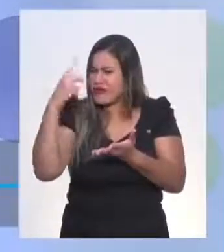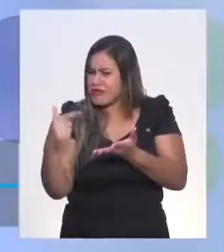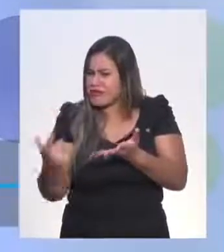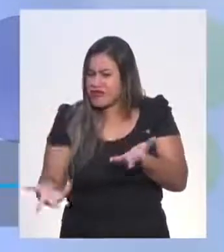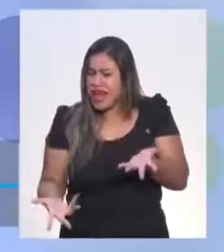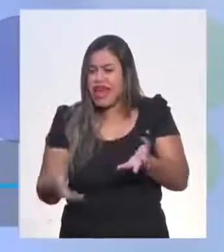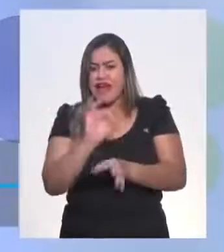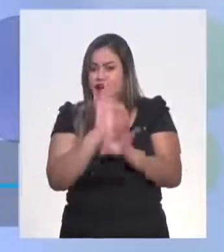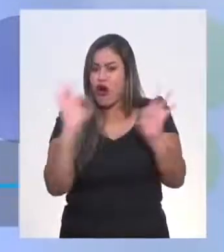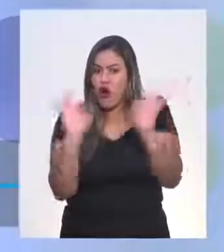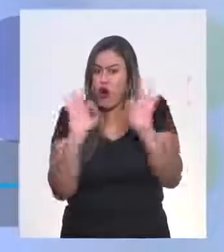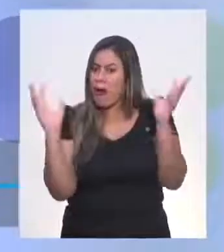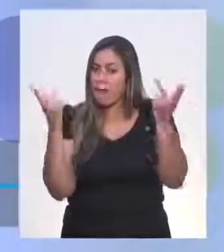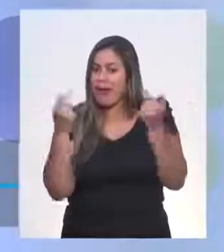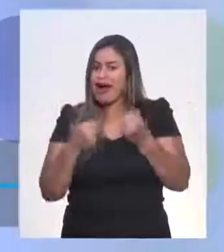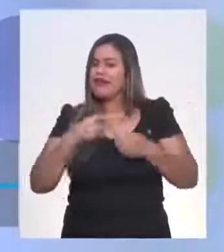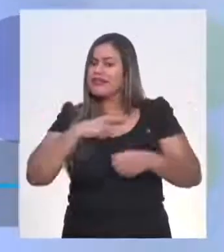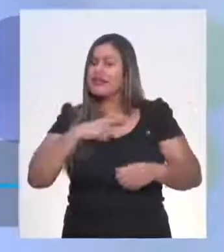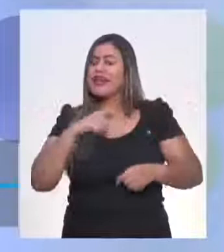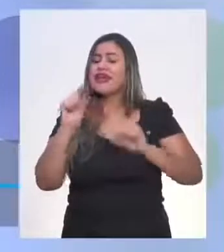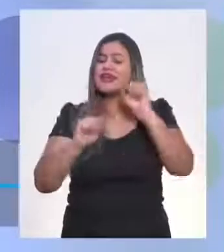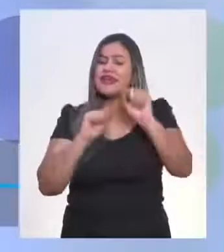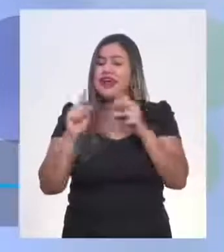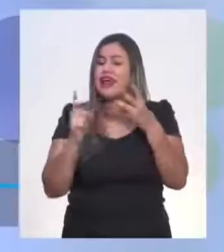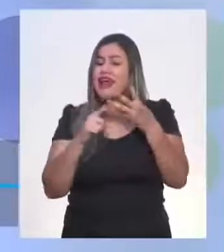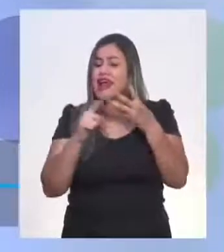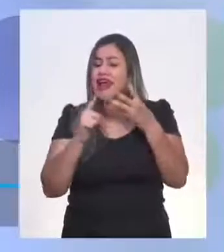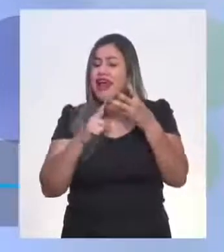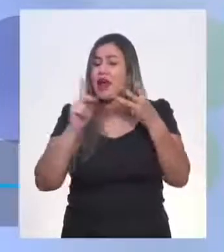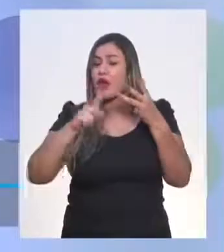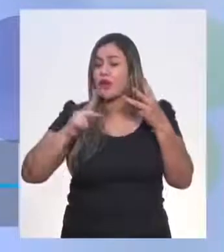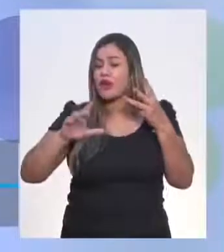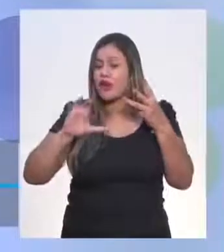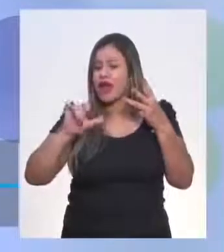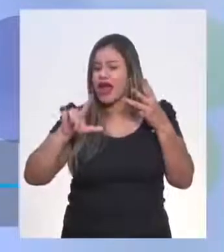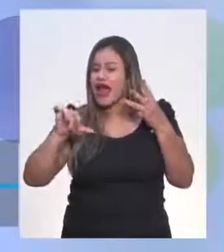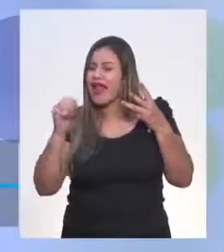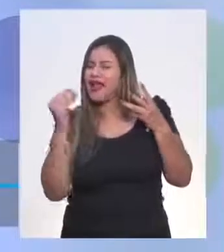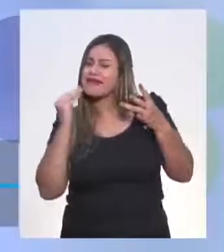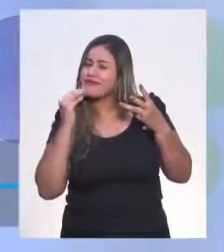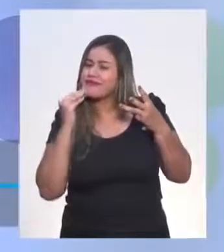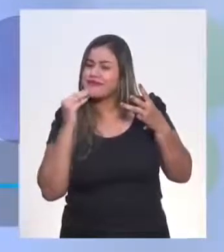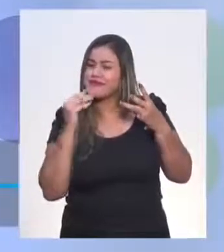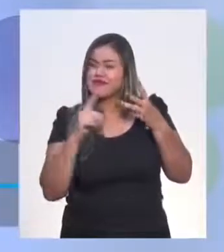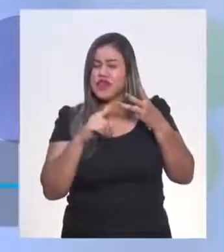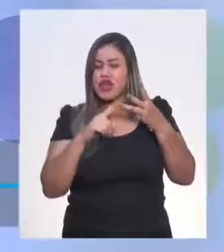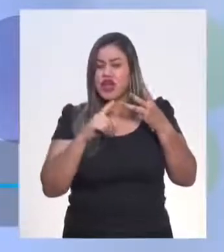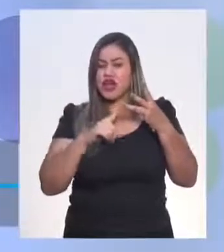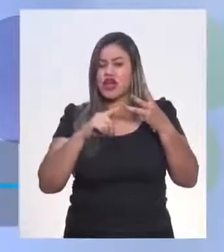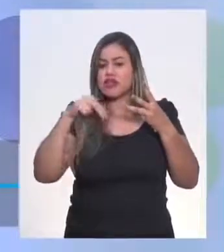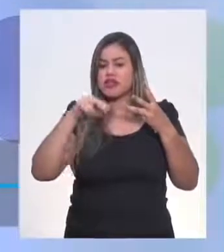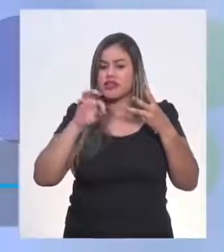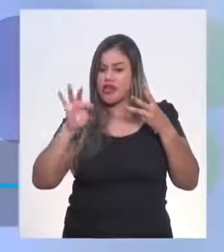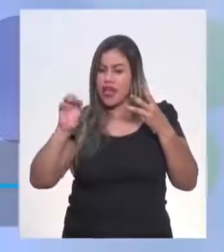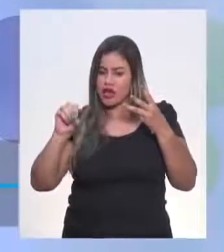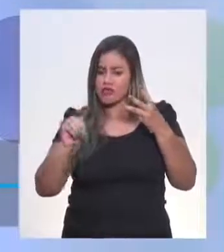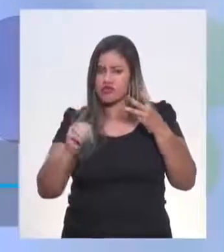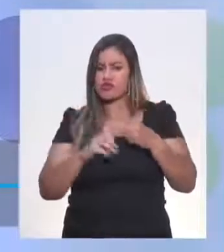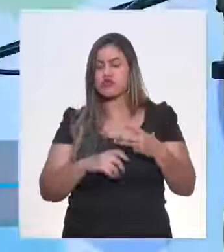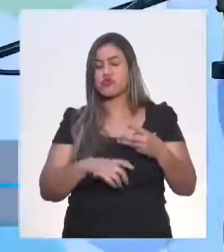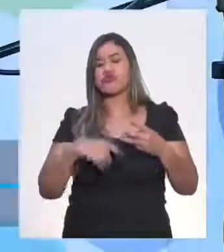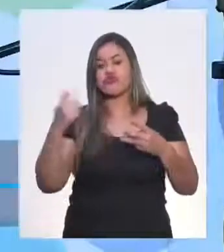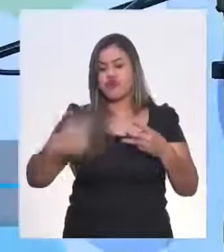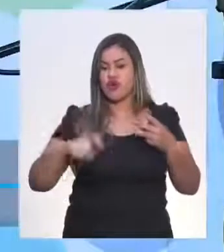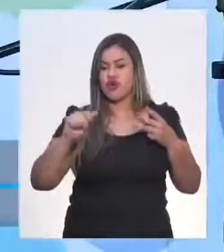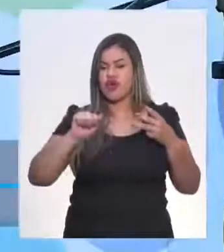na cabeça seria ótimo ele é sensacional aplicada de uma risca daqui Almir Guineto Arlindo